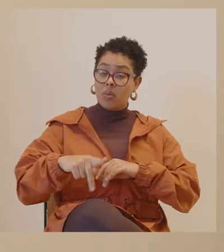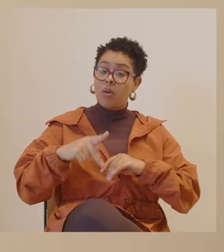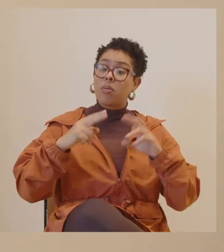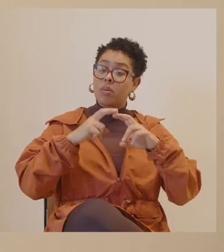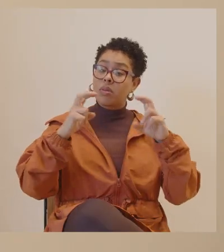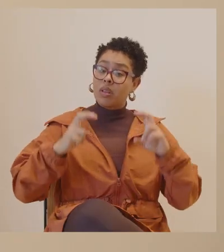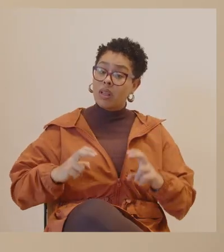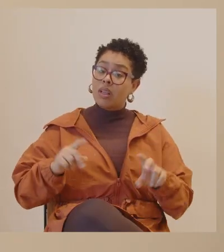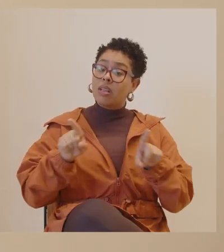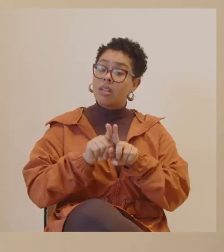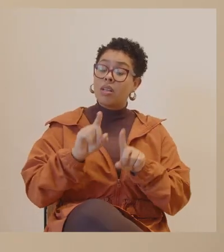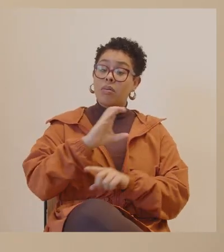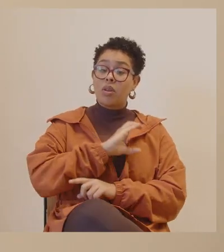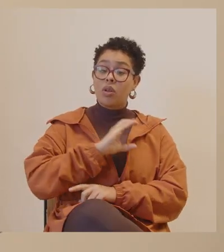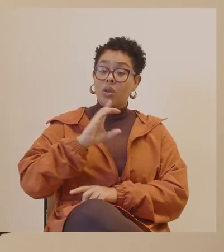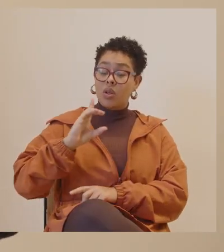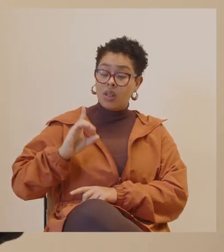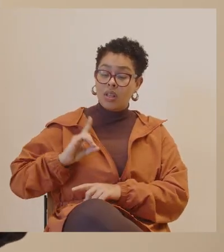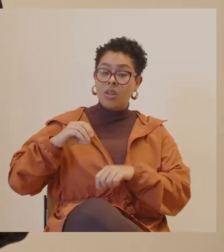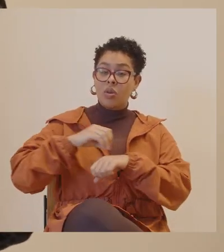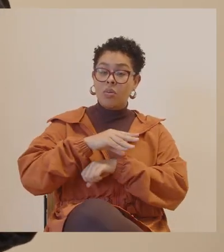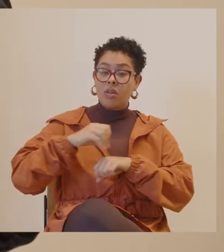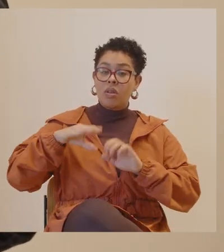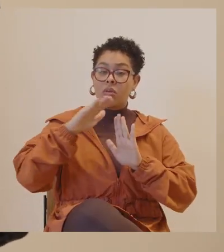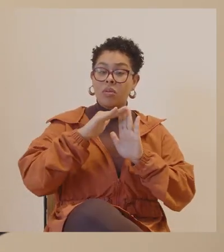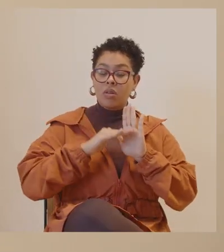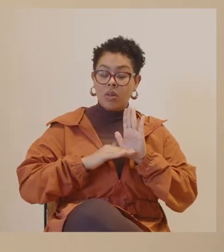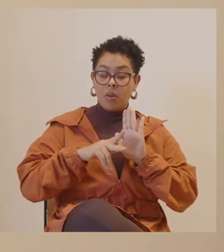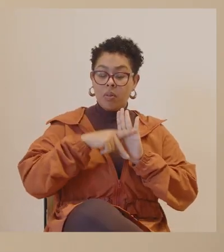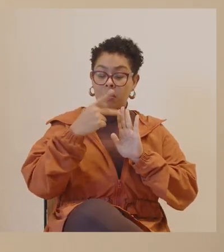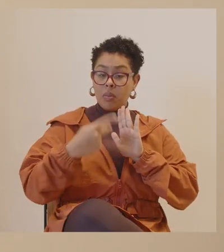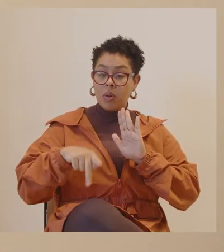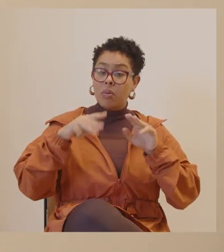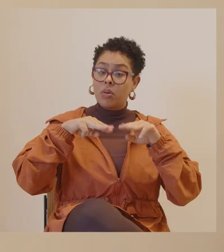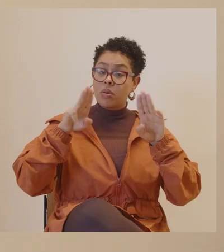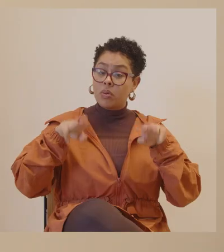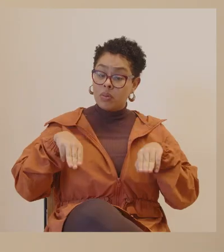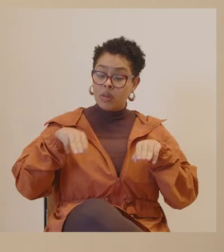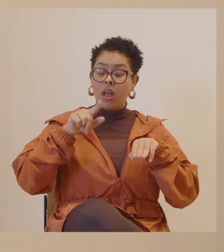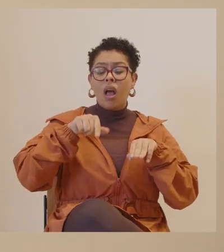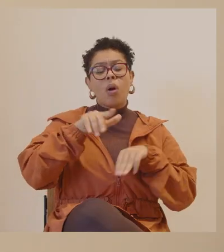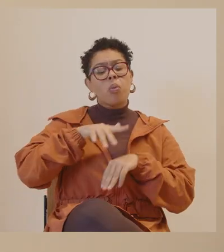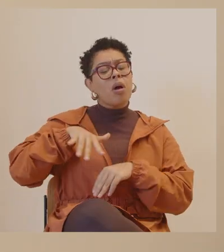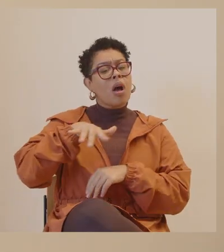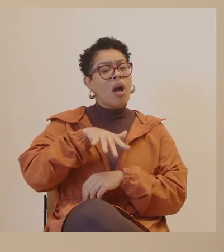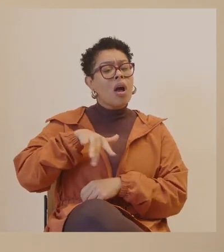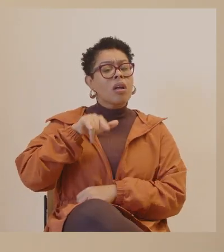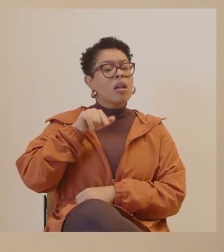também coordenador da área de mediação em programas públicos do museu, uma área que